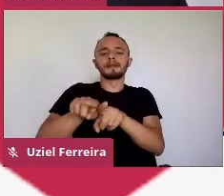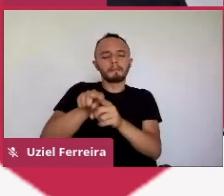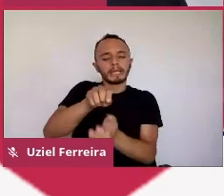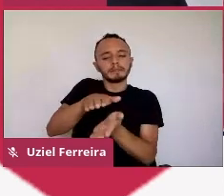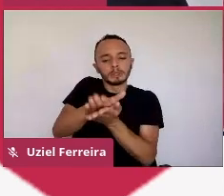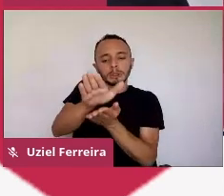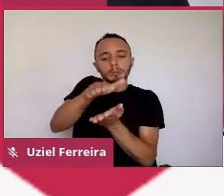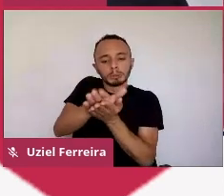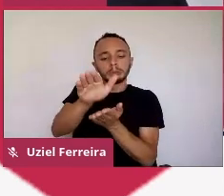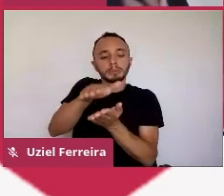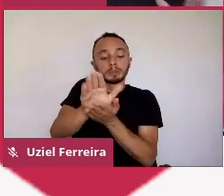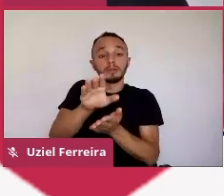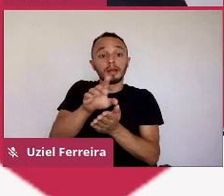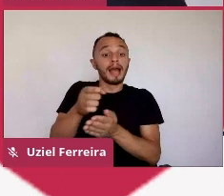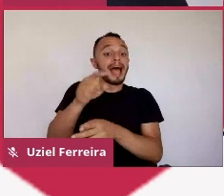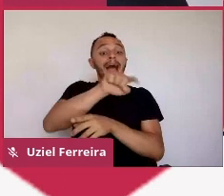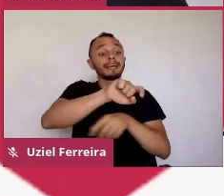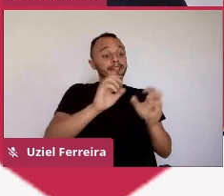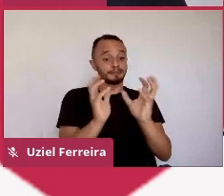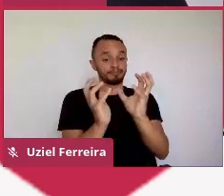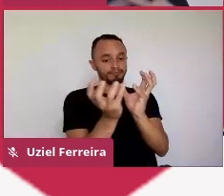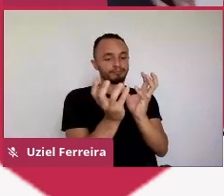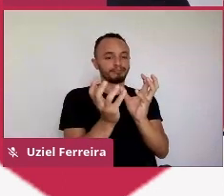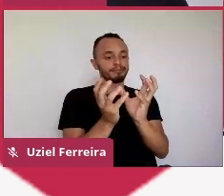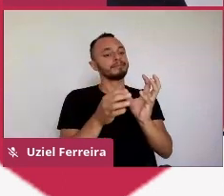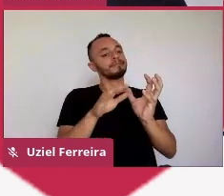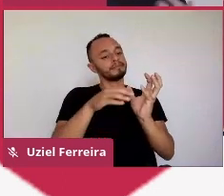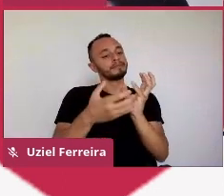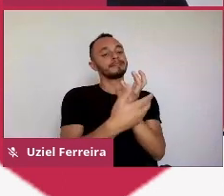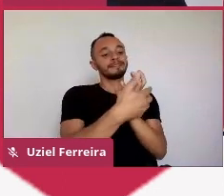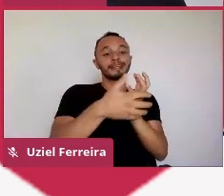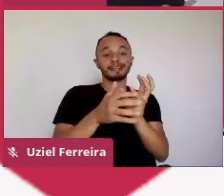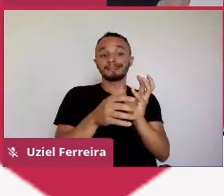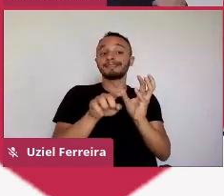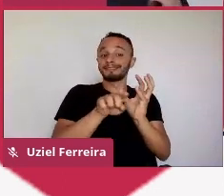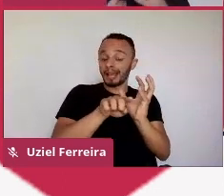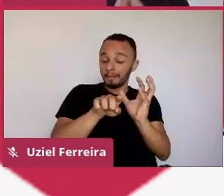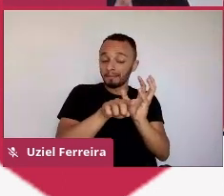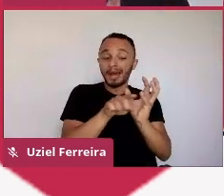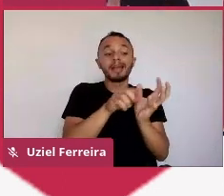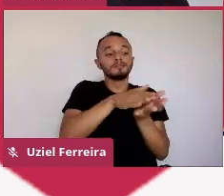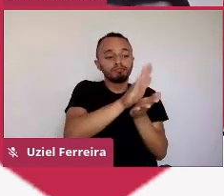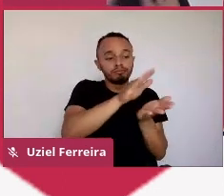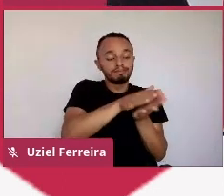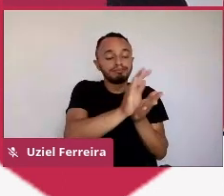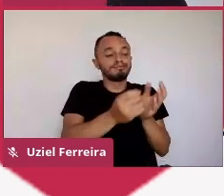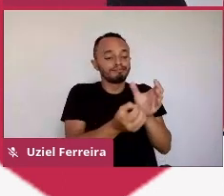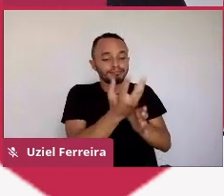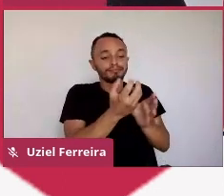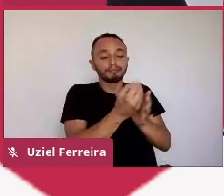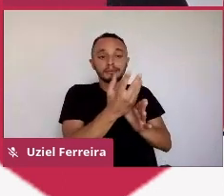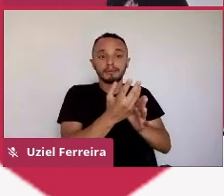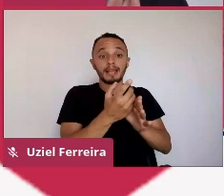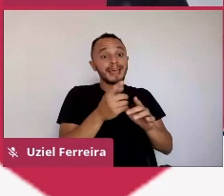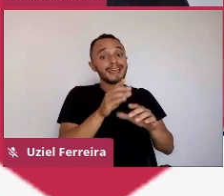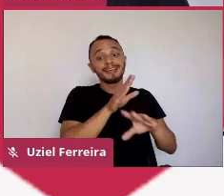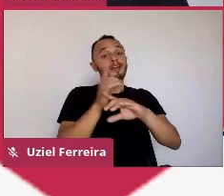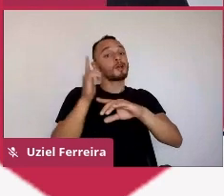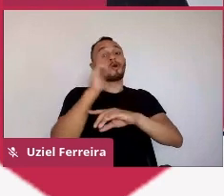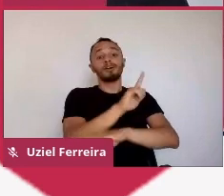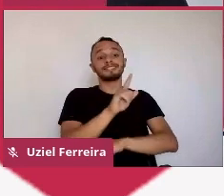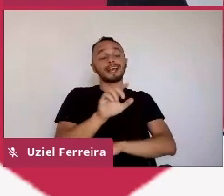até a Europa. E rapidamente ela é absorvida, rapidamente ela é desenvolvida, ela passa a ser utilizada